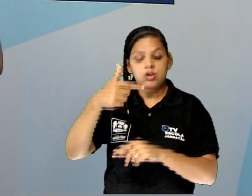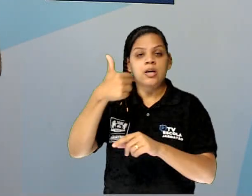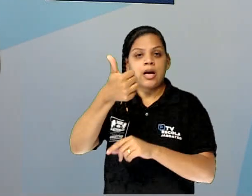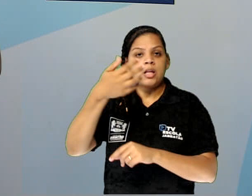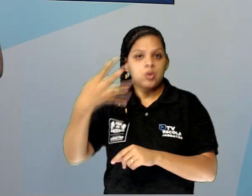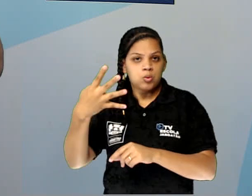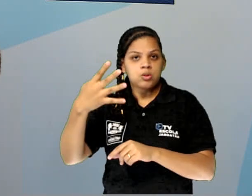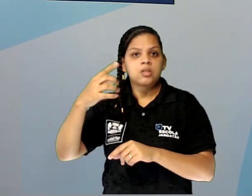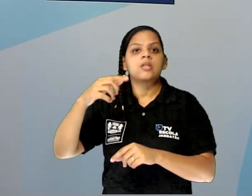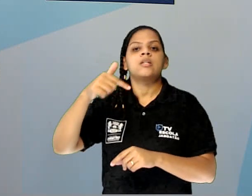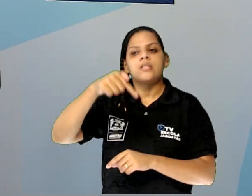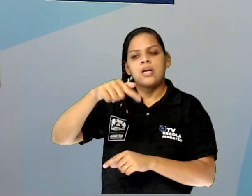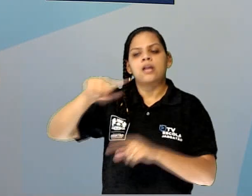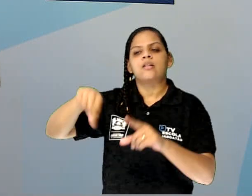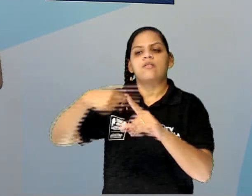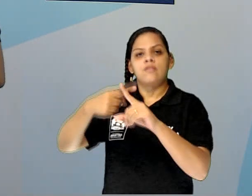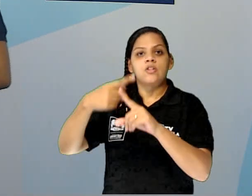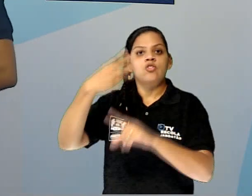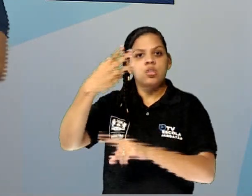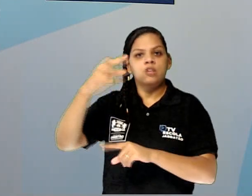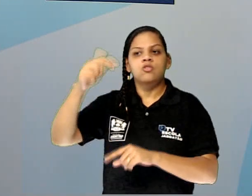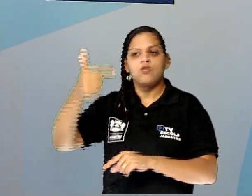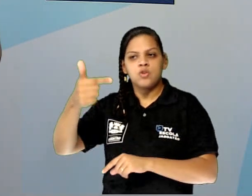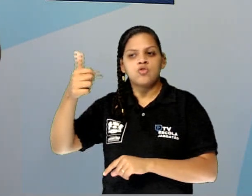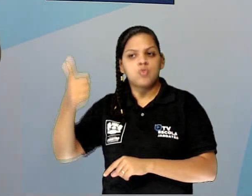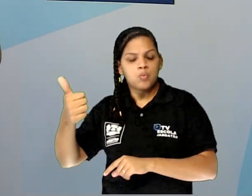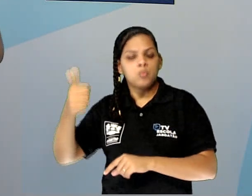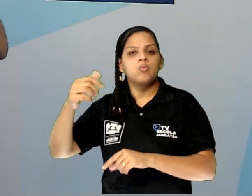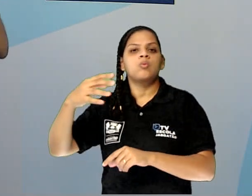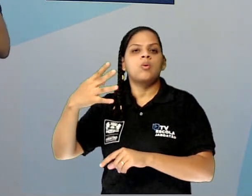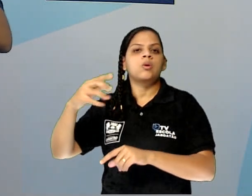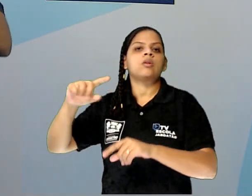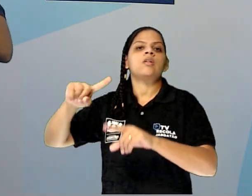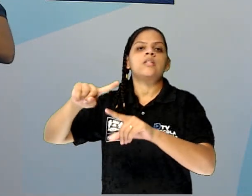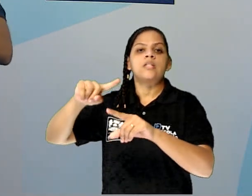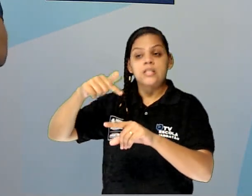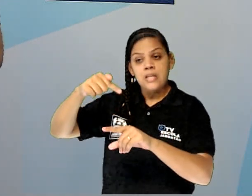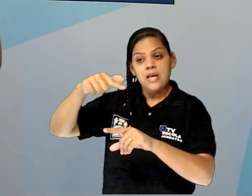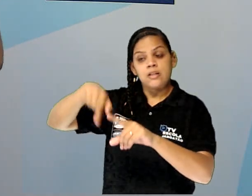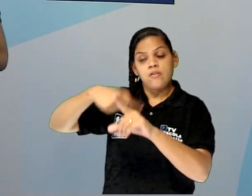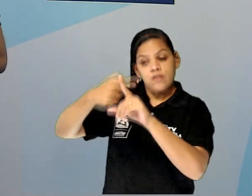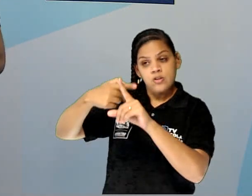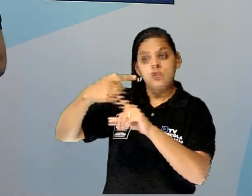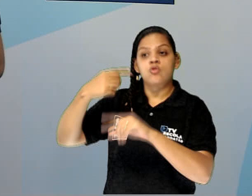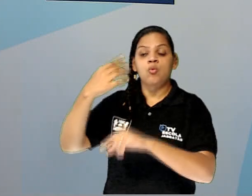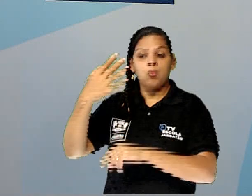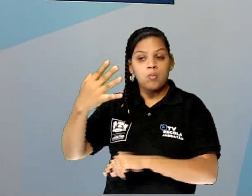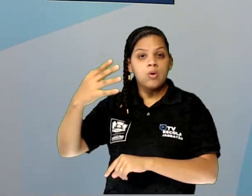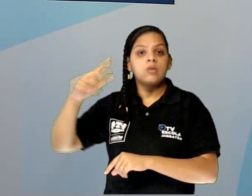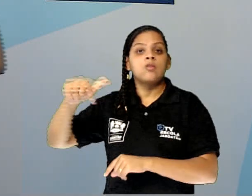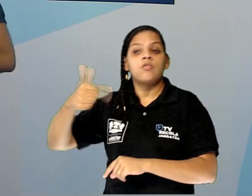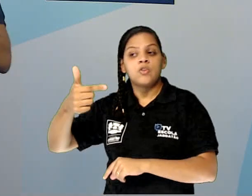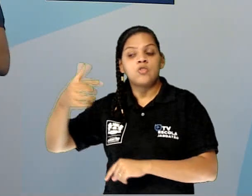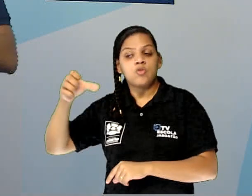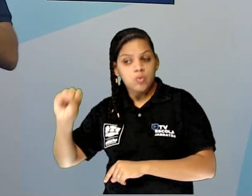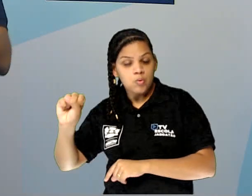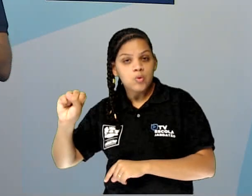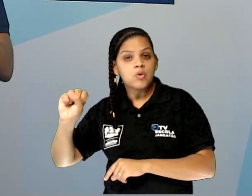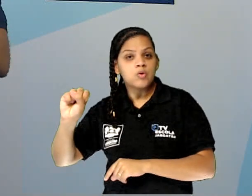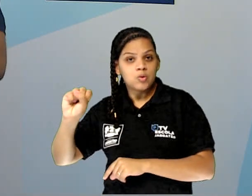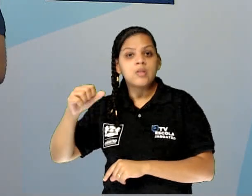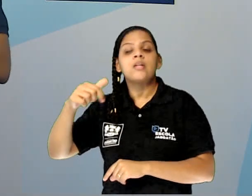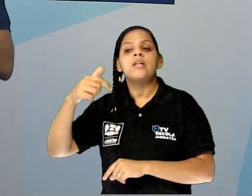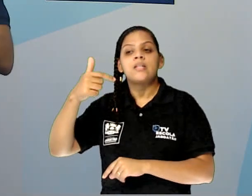casa, 7 vezes 3, 21, está aqui. Estou na quarta casa, 7 vezes 4, 28. Estou na quinta casa,